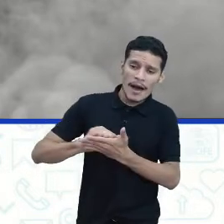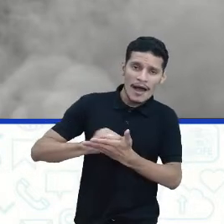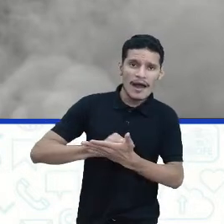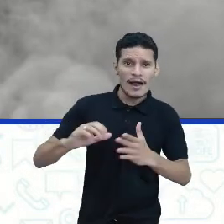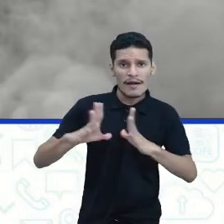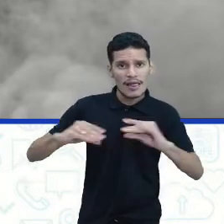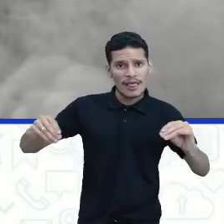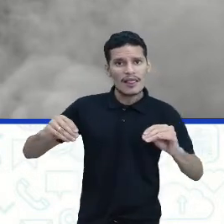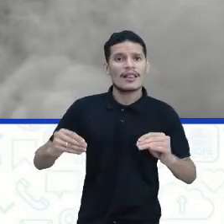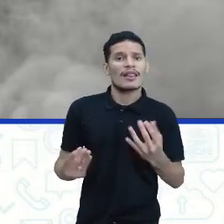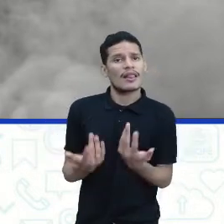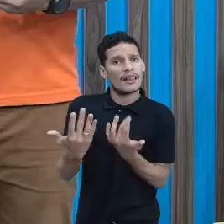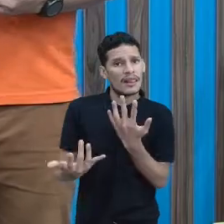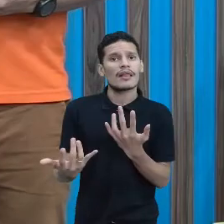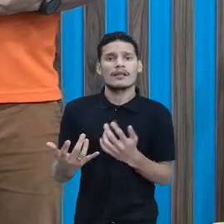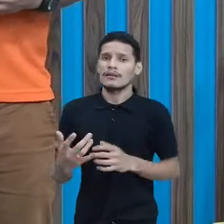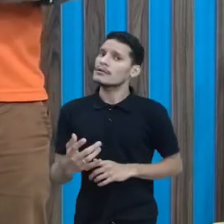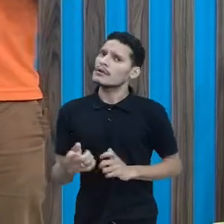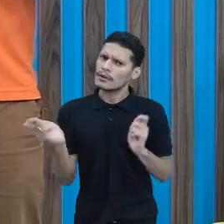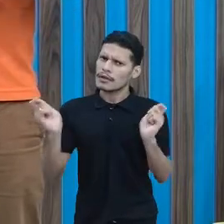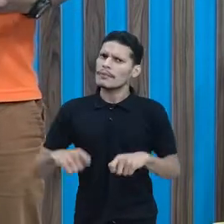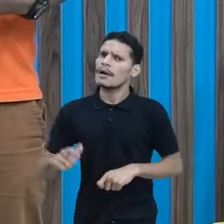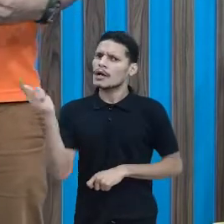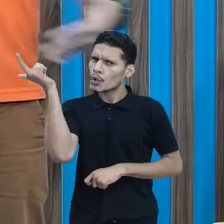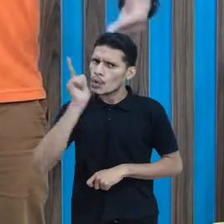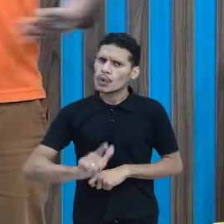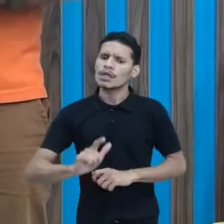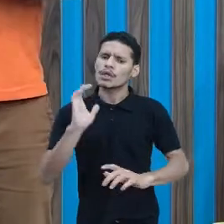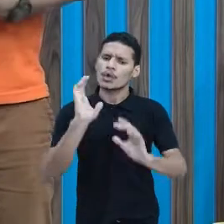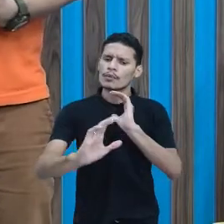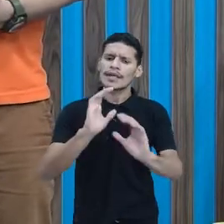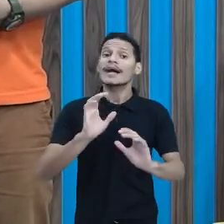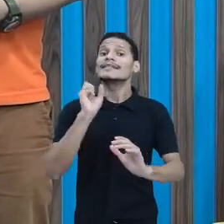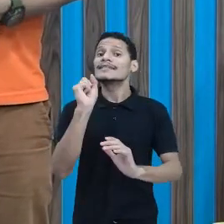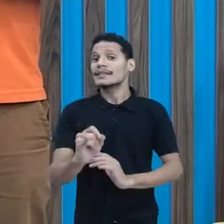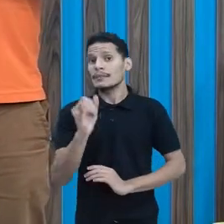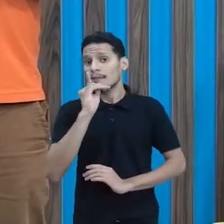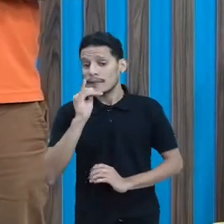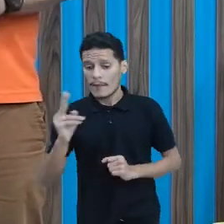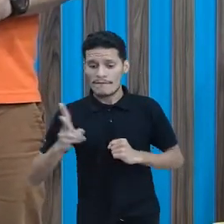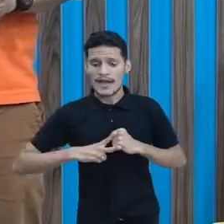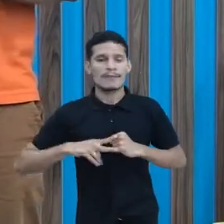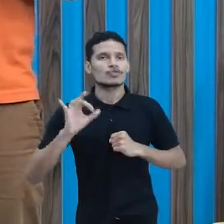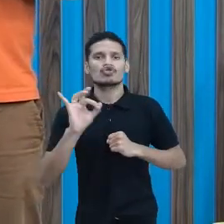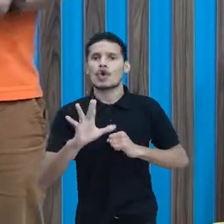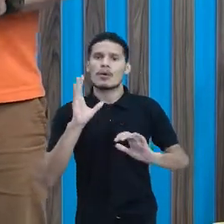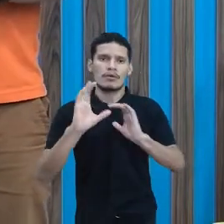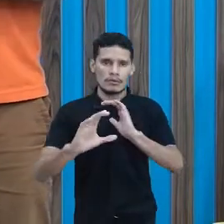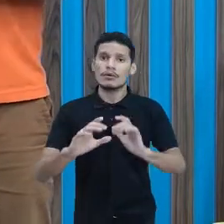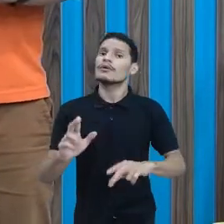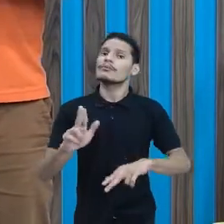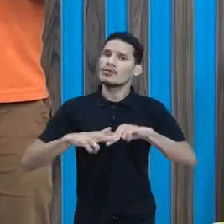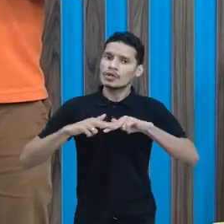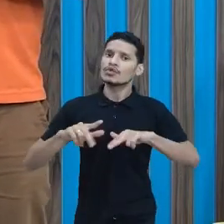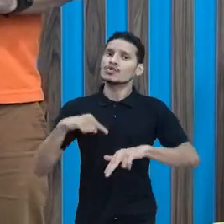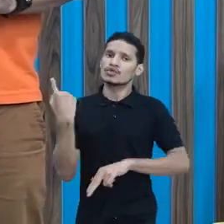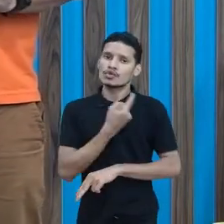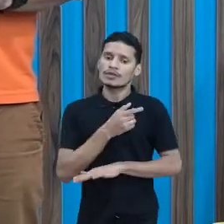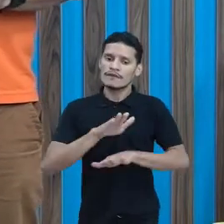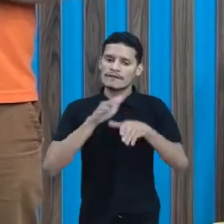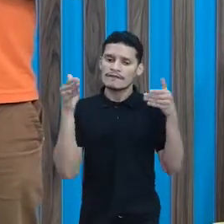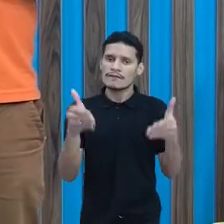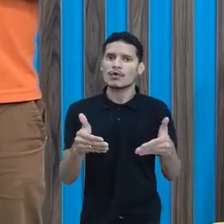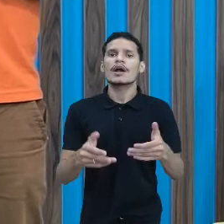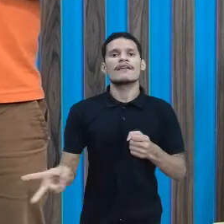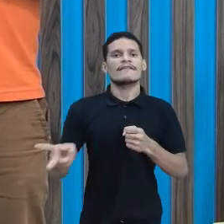ela conseguisse se comunicar melhor se ela falasse somente os verbos. Por isso que hoje vamos focar nos